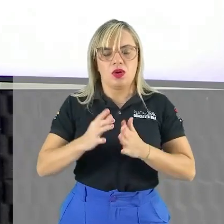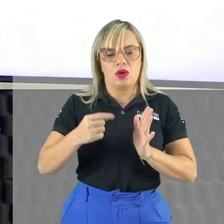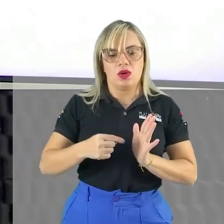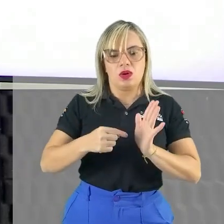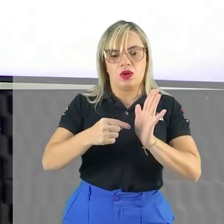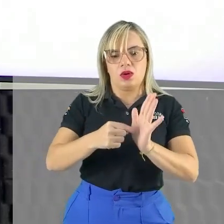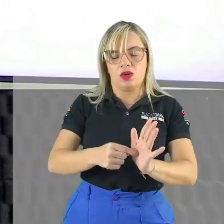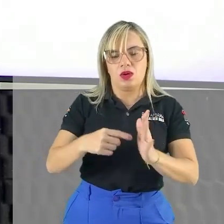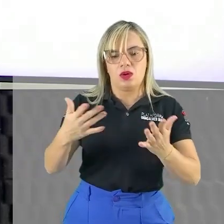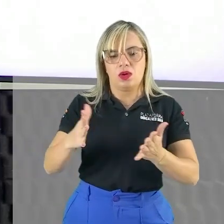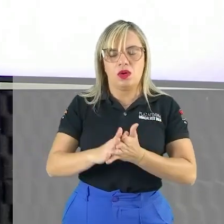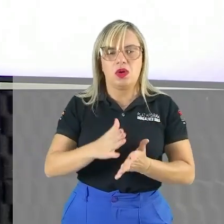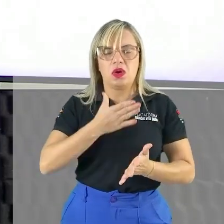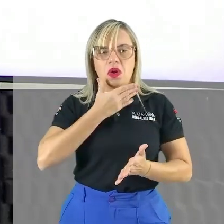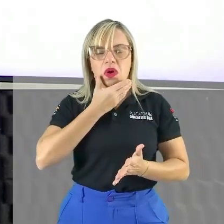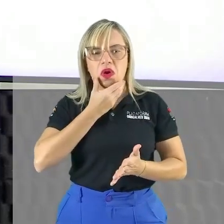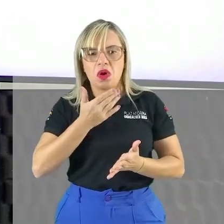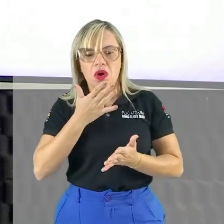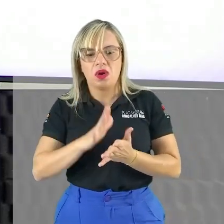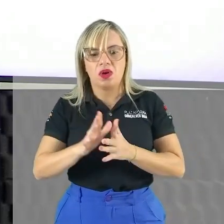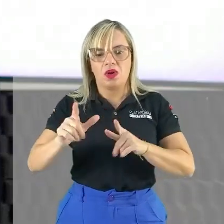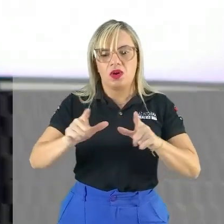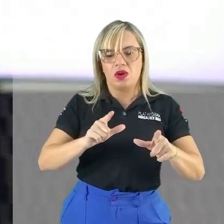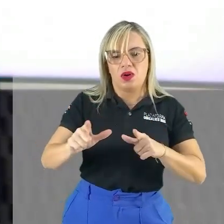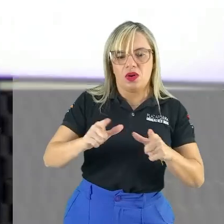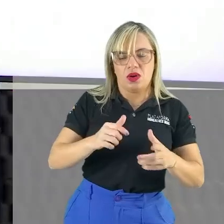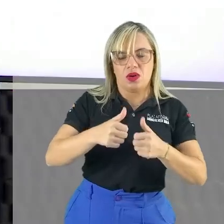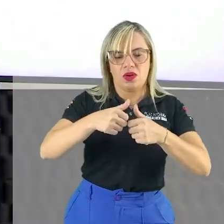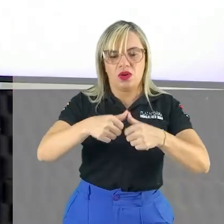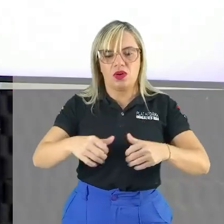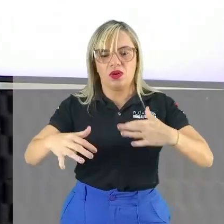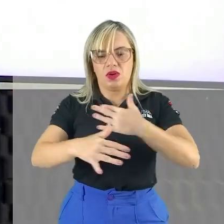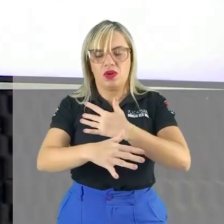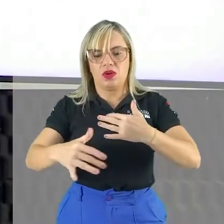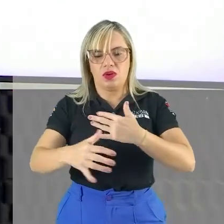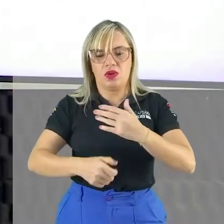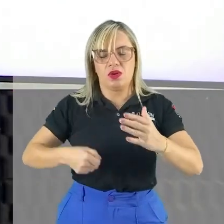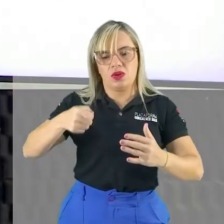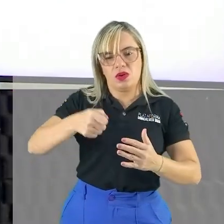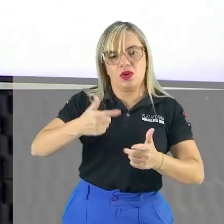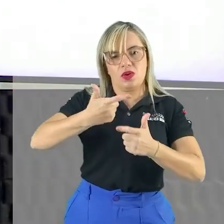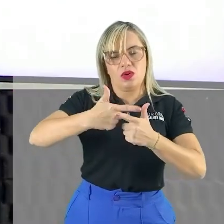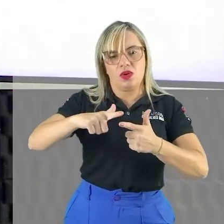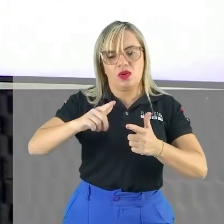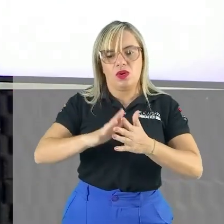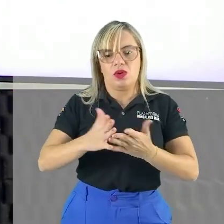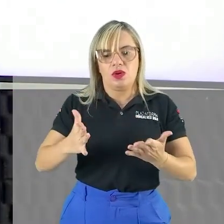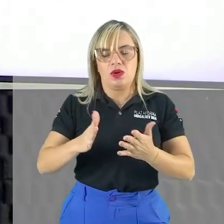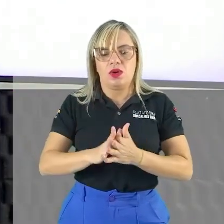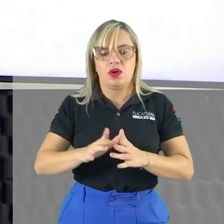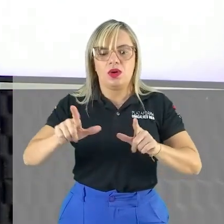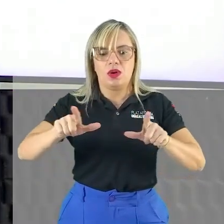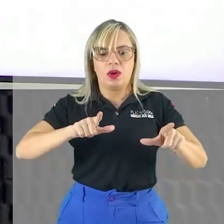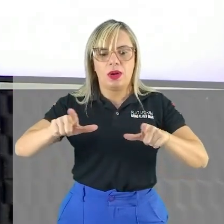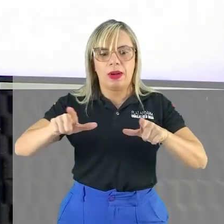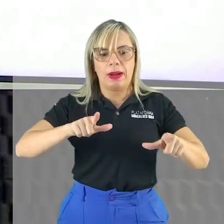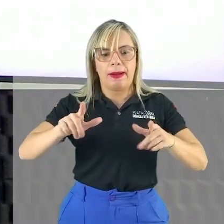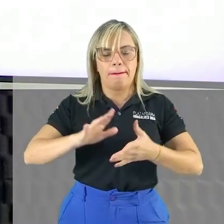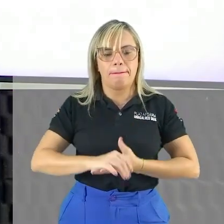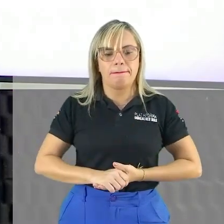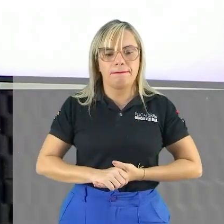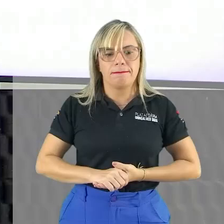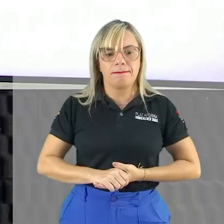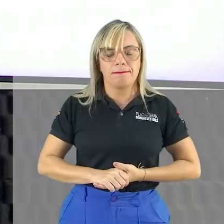um desses homens de ofício que se instalavam nas cidades, nas quais se impôs a divisão do trabalho.